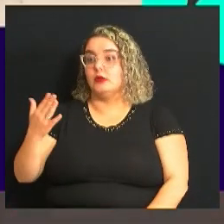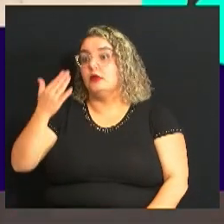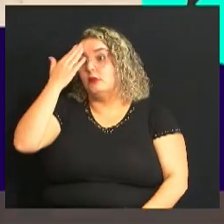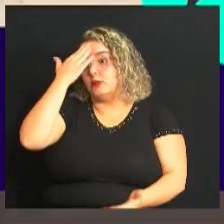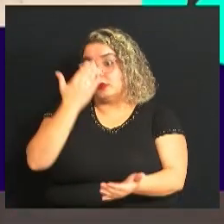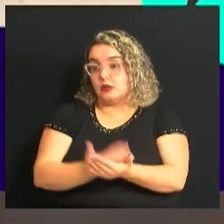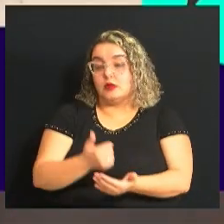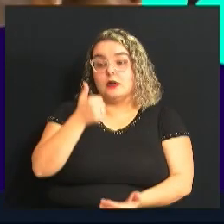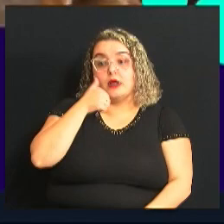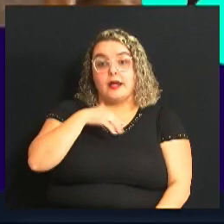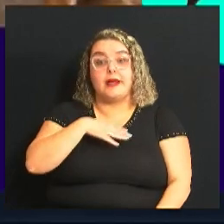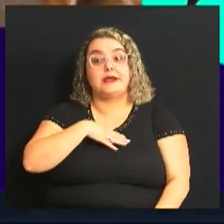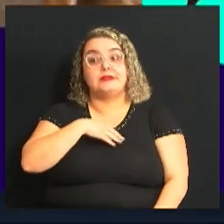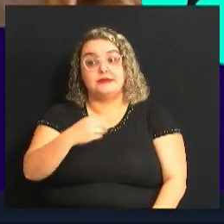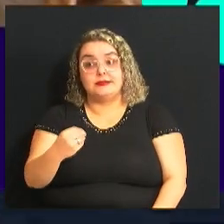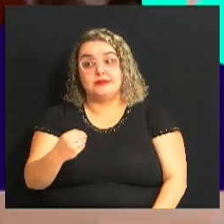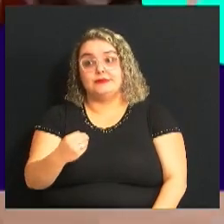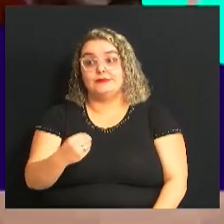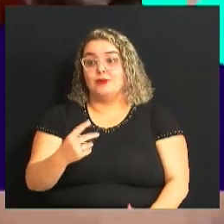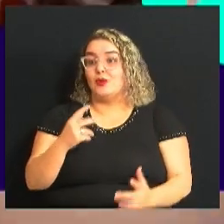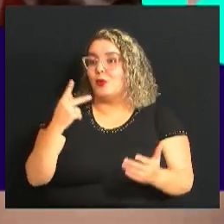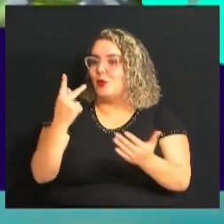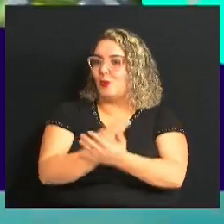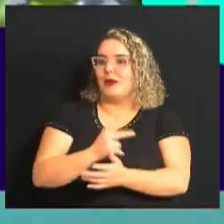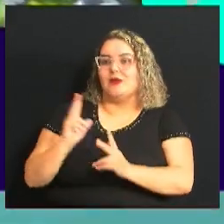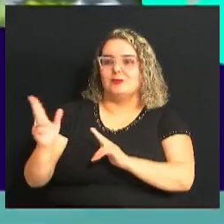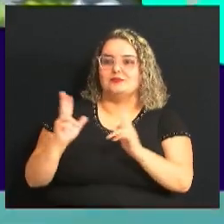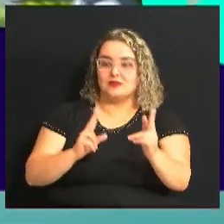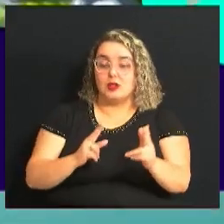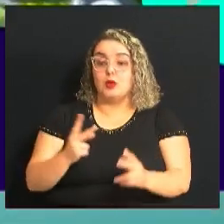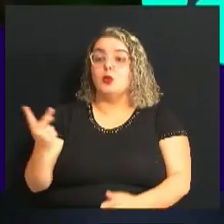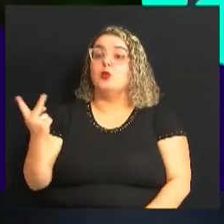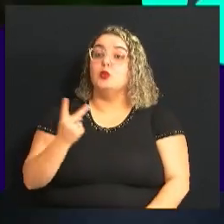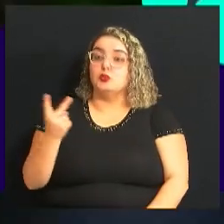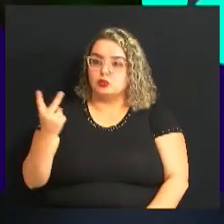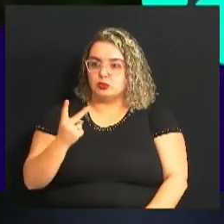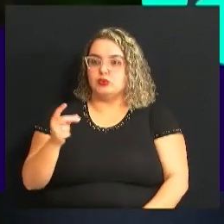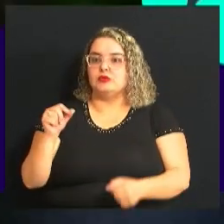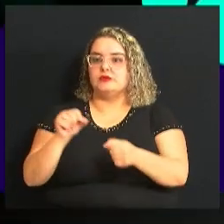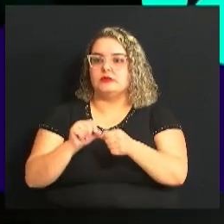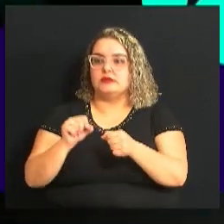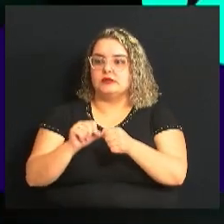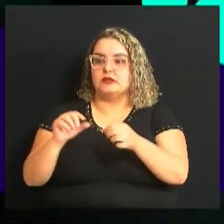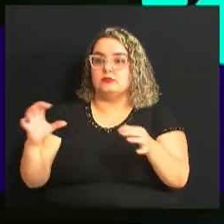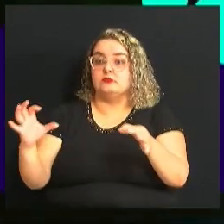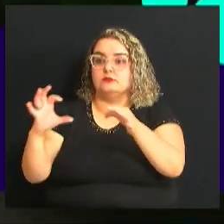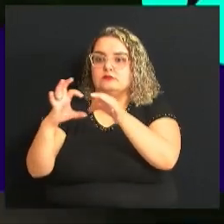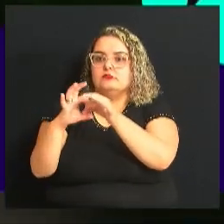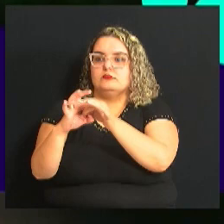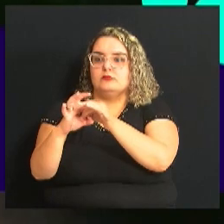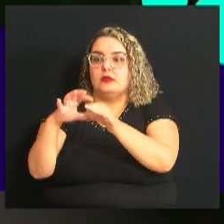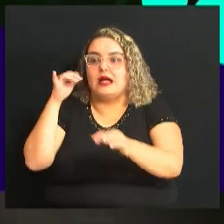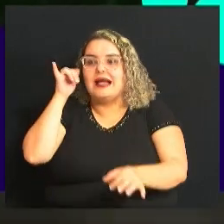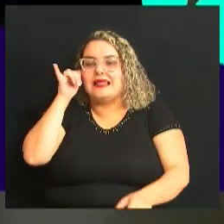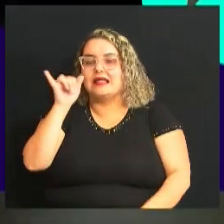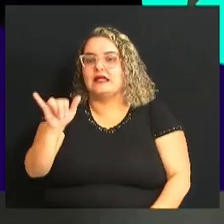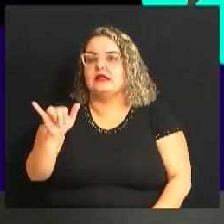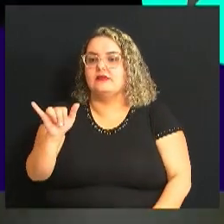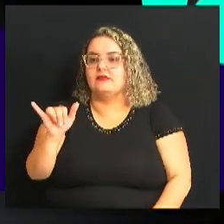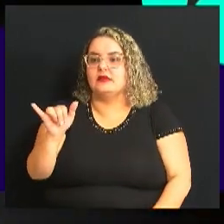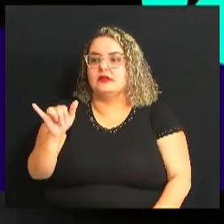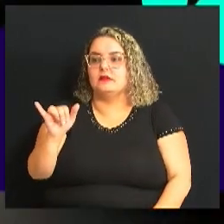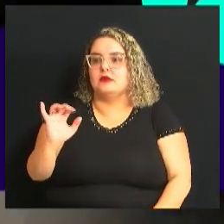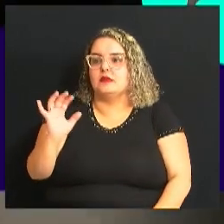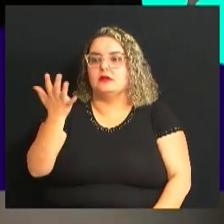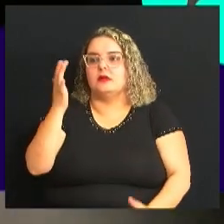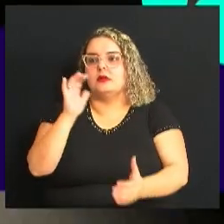está prestes a cometer o mesmo erro, os dois decidem formar uma aliança para evitar que o casamento aconteça. Só que o